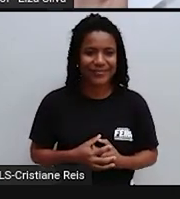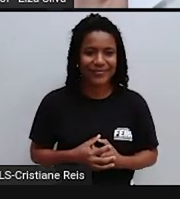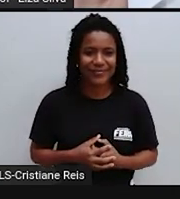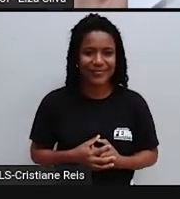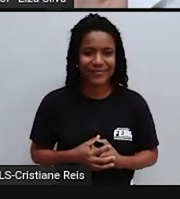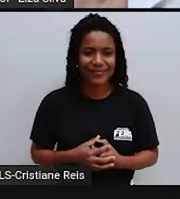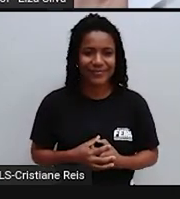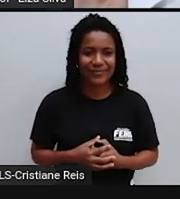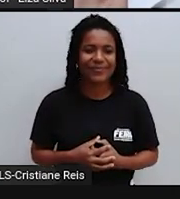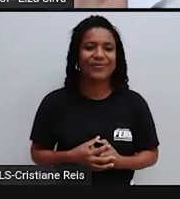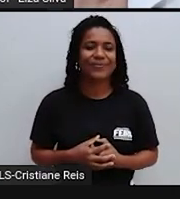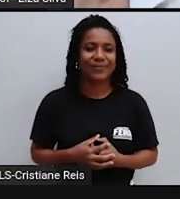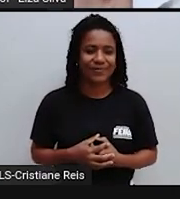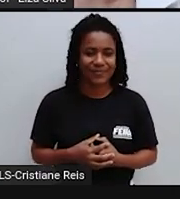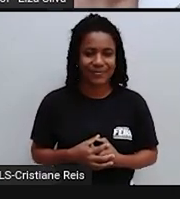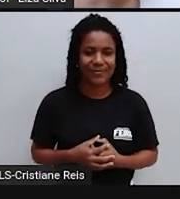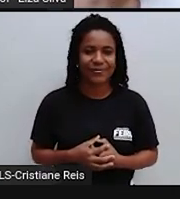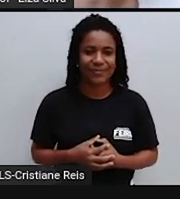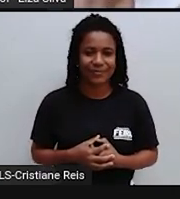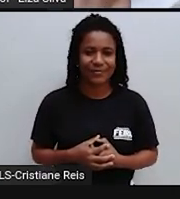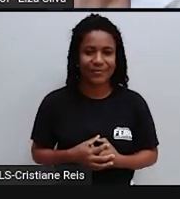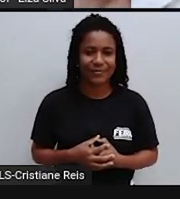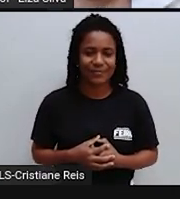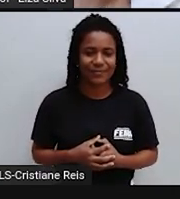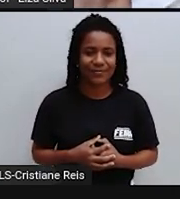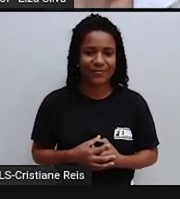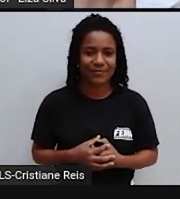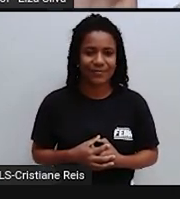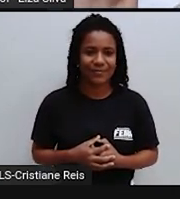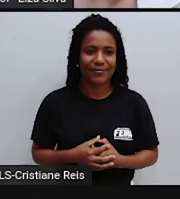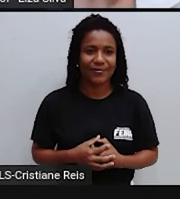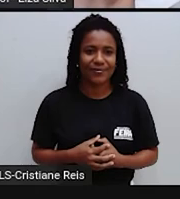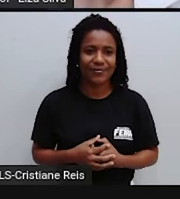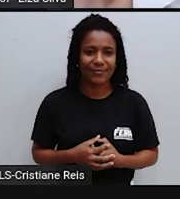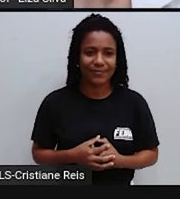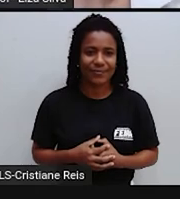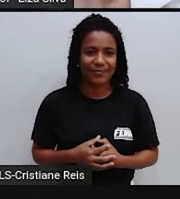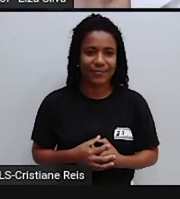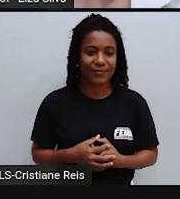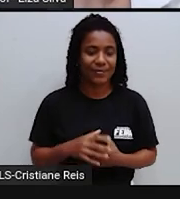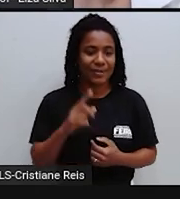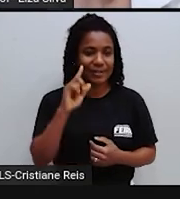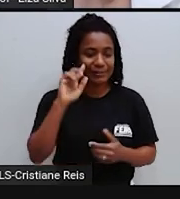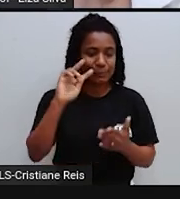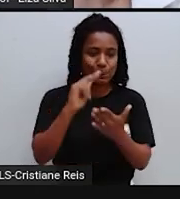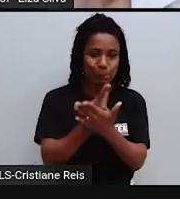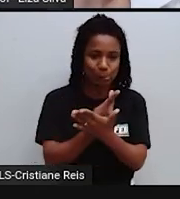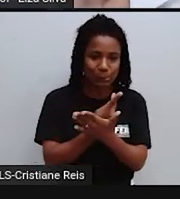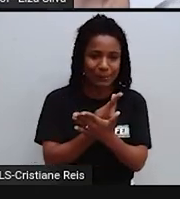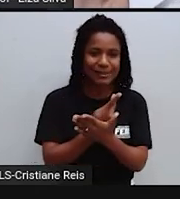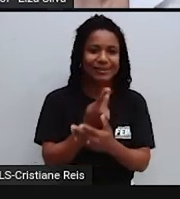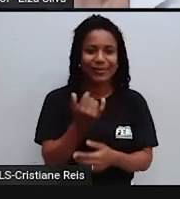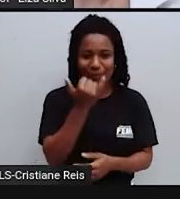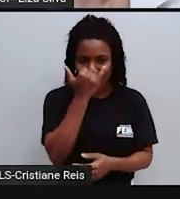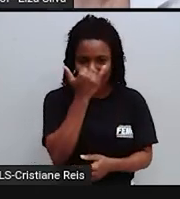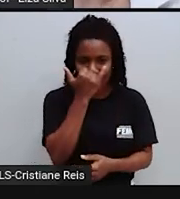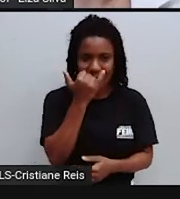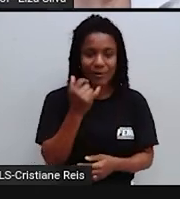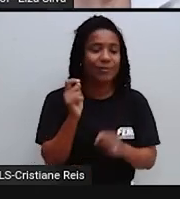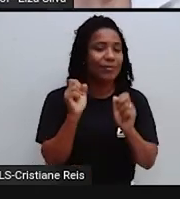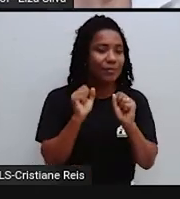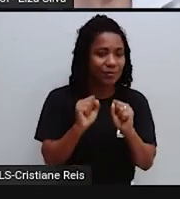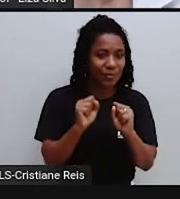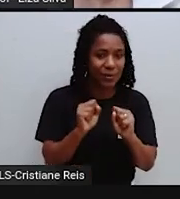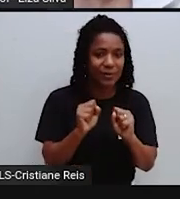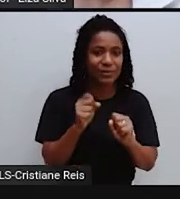Vou mostrar aqui a solução, porque eu cliquei, né? Aqui na tecla errada, então não foi possível escrever. Então a resposta é,